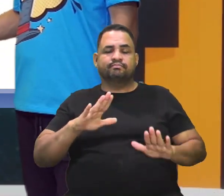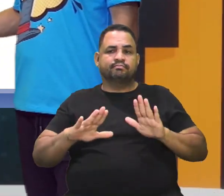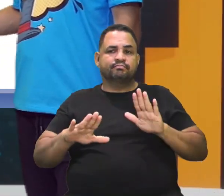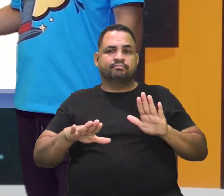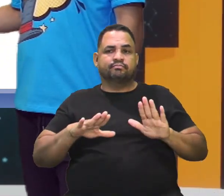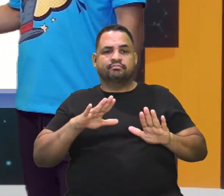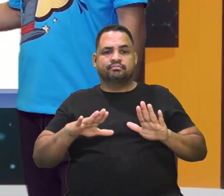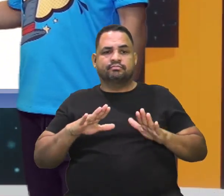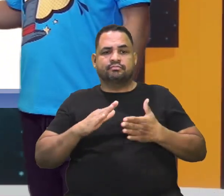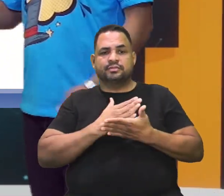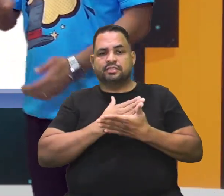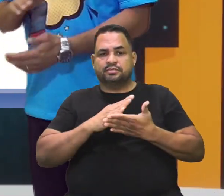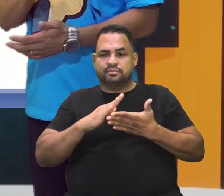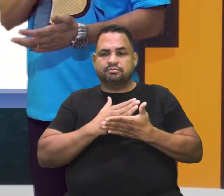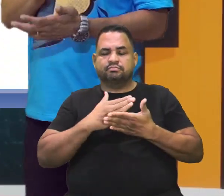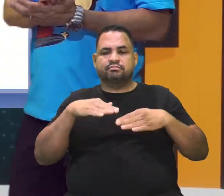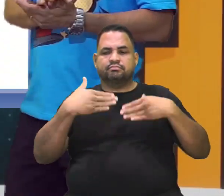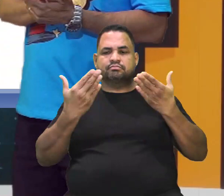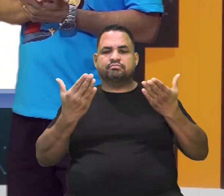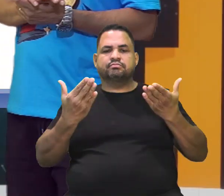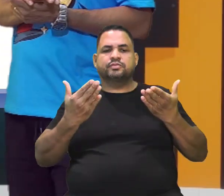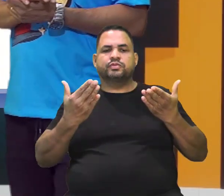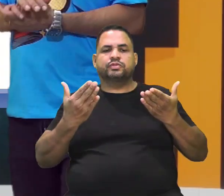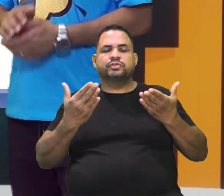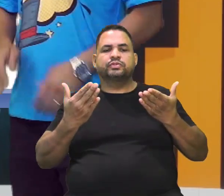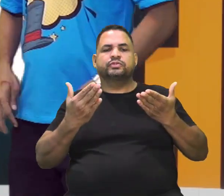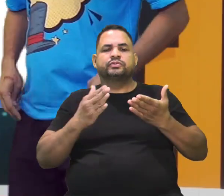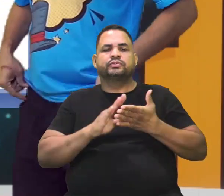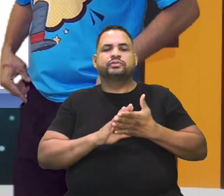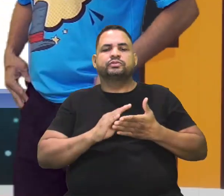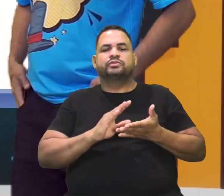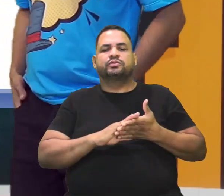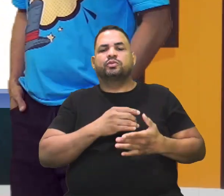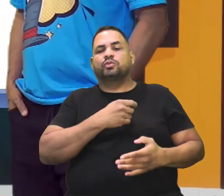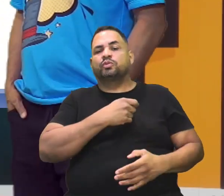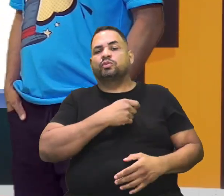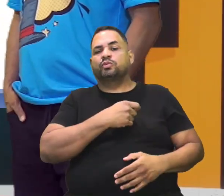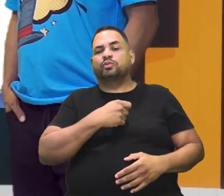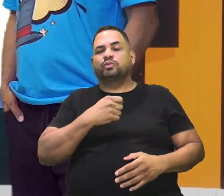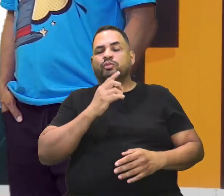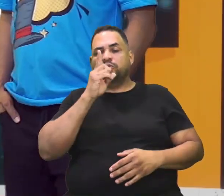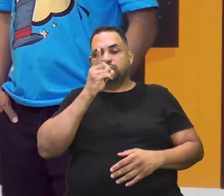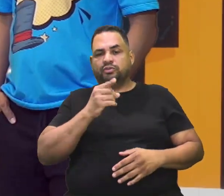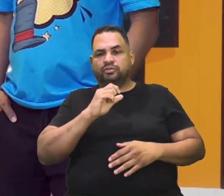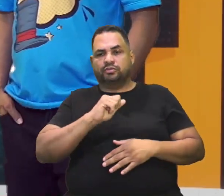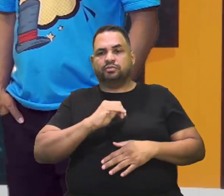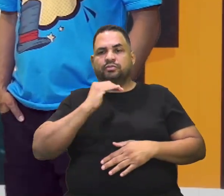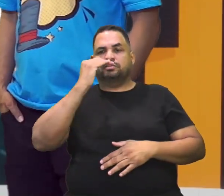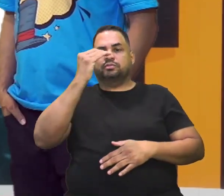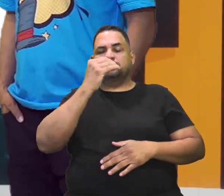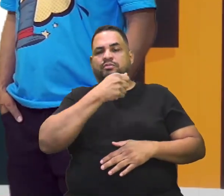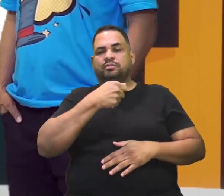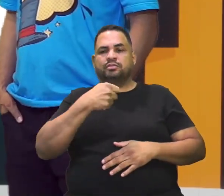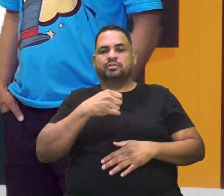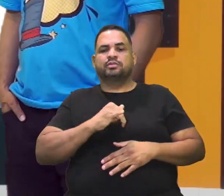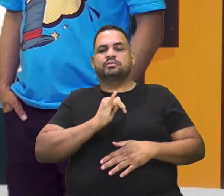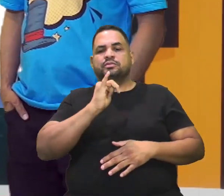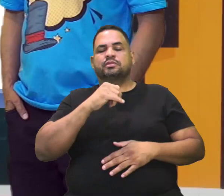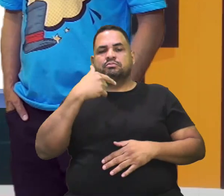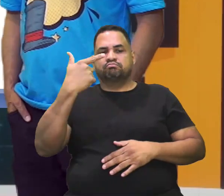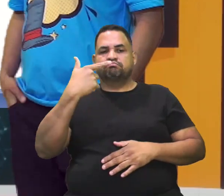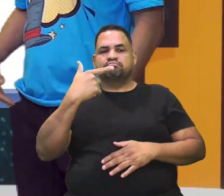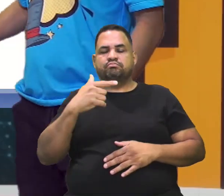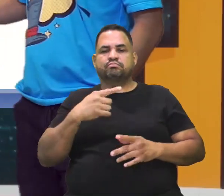vezes, quando o nosso eixo maior tá no y, quem vem com a ao quadrado sobre o a ao quadrado é o